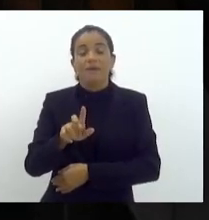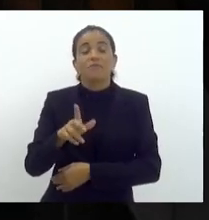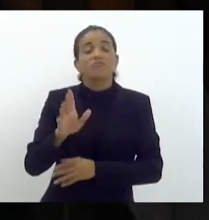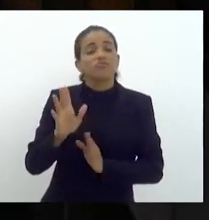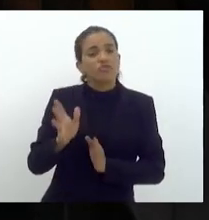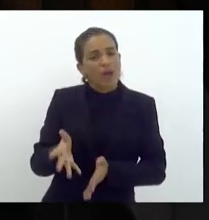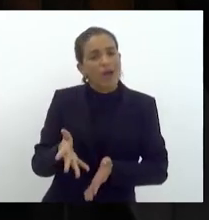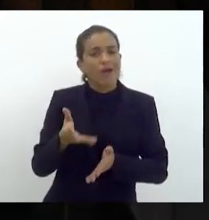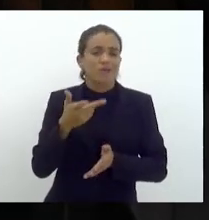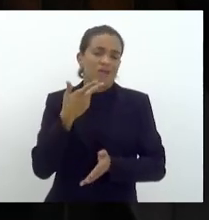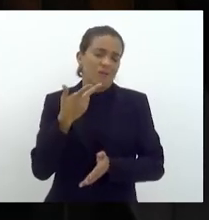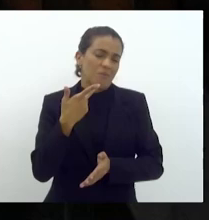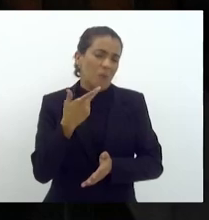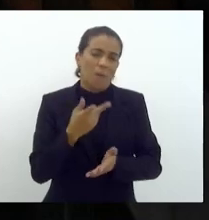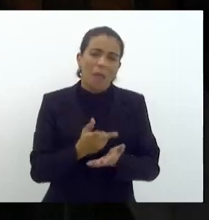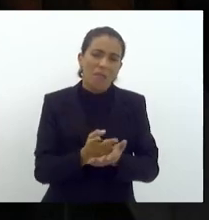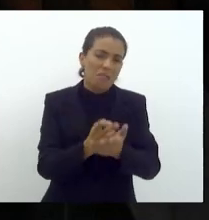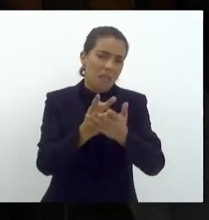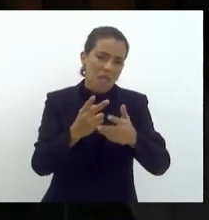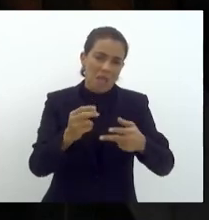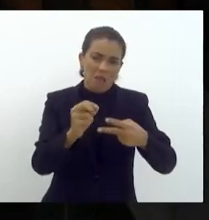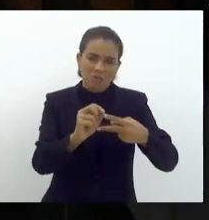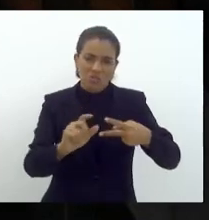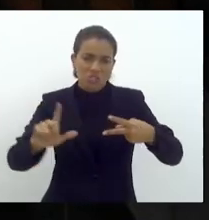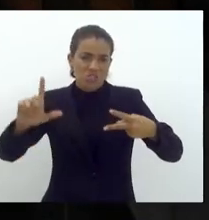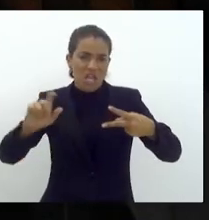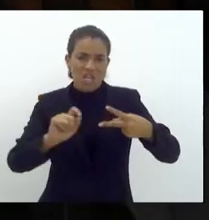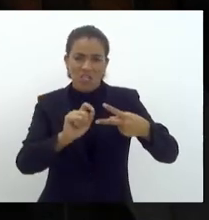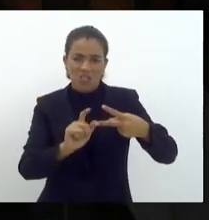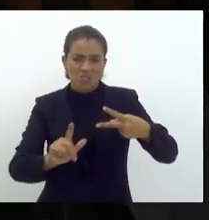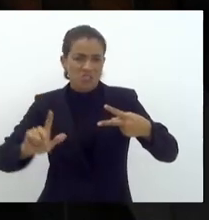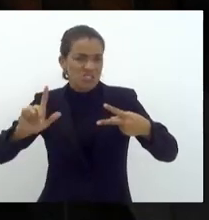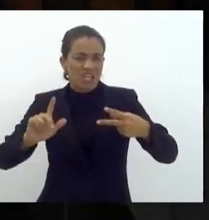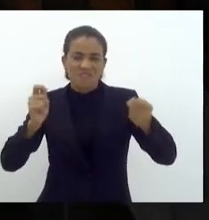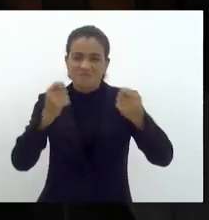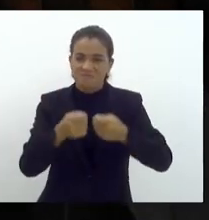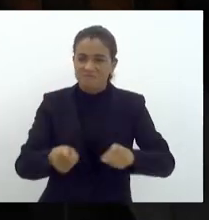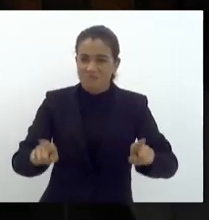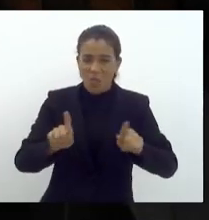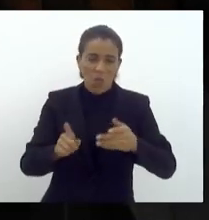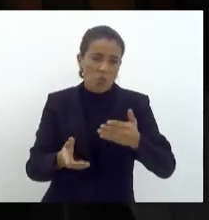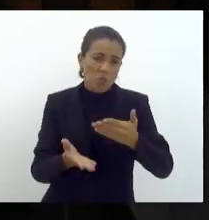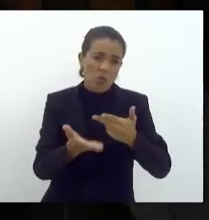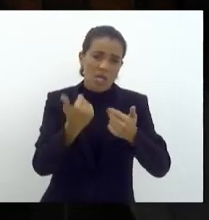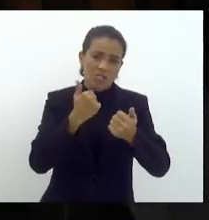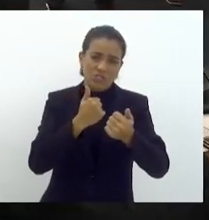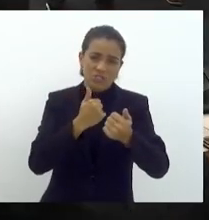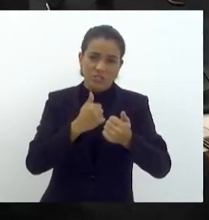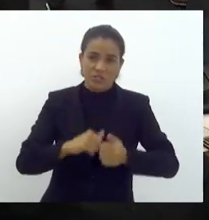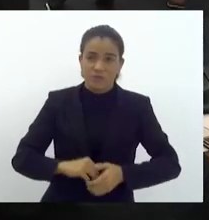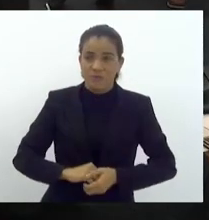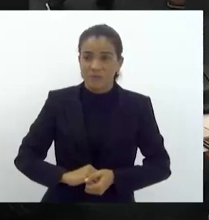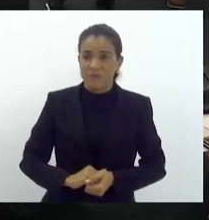manter os destaques nem precisa votar eu tô retirando os destaques